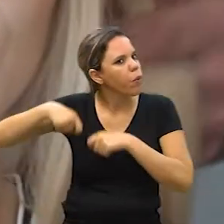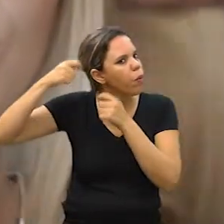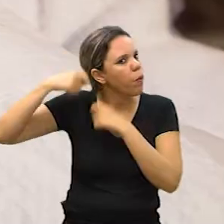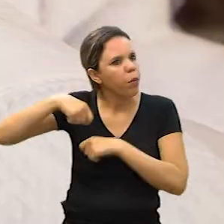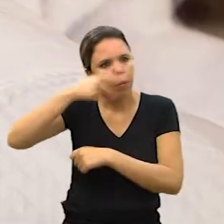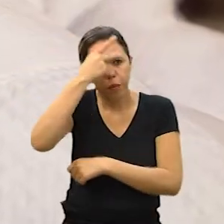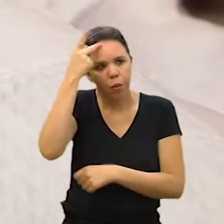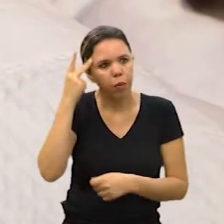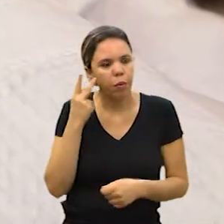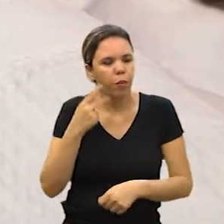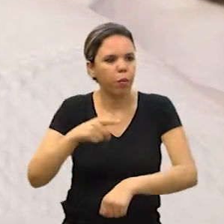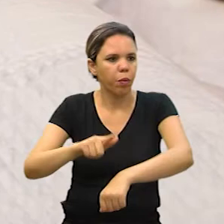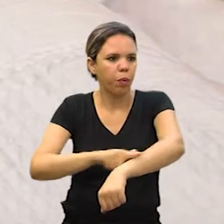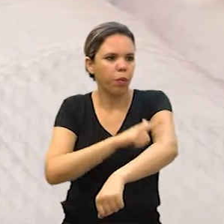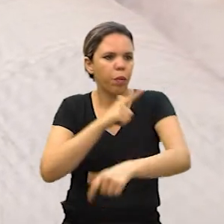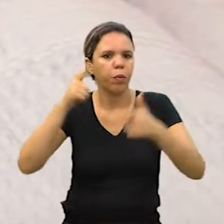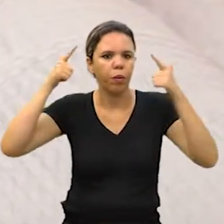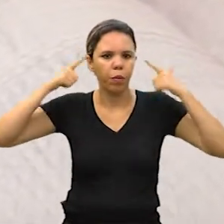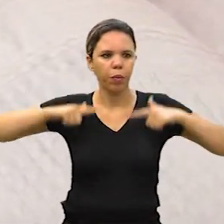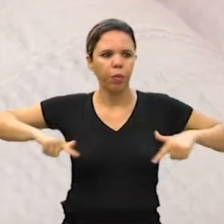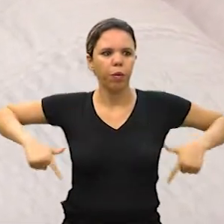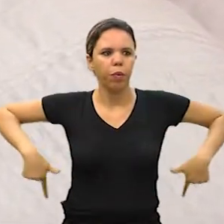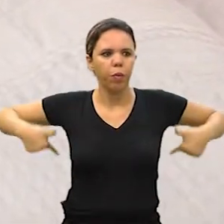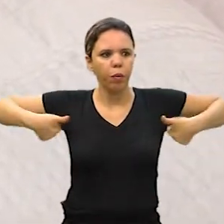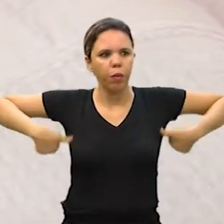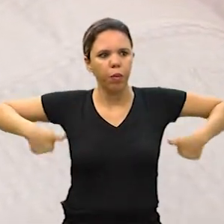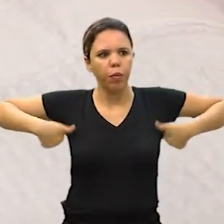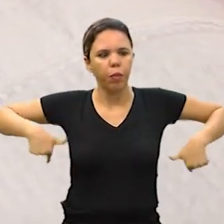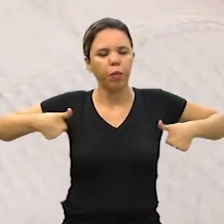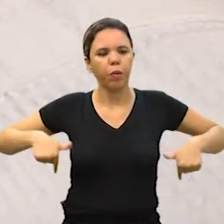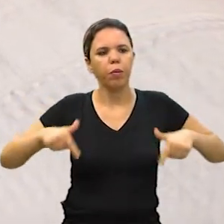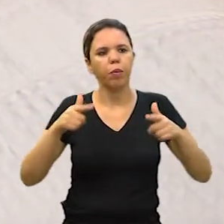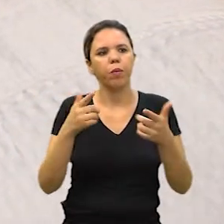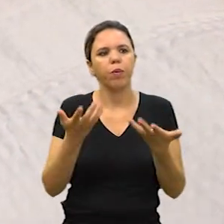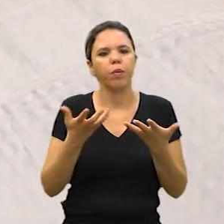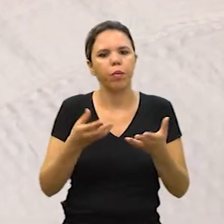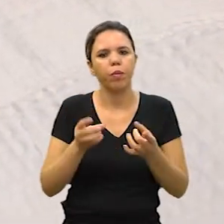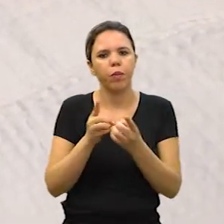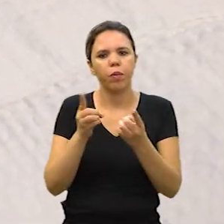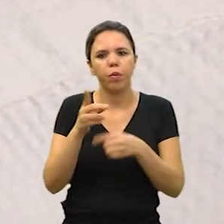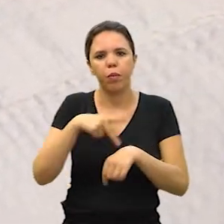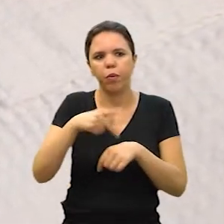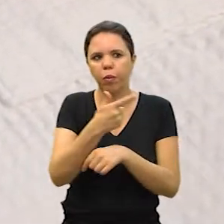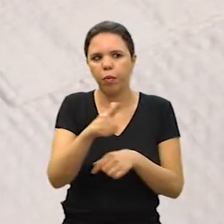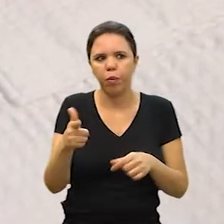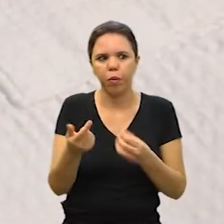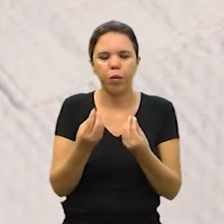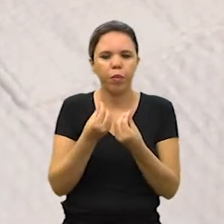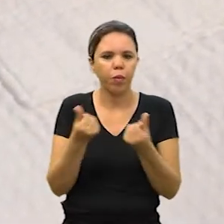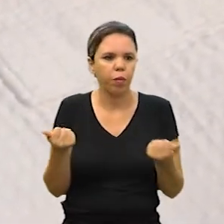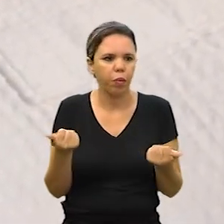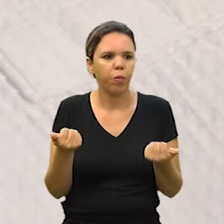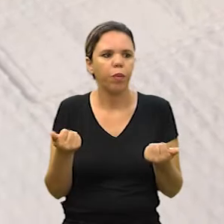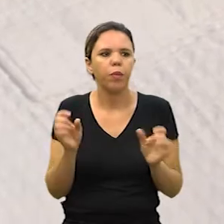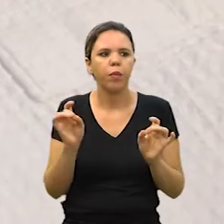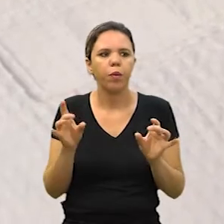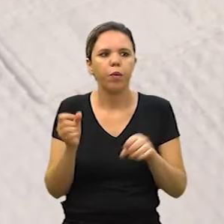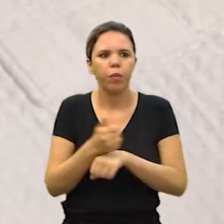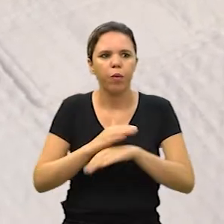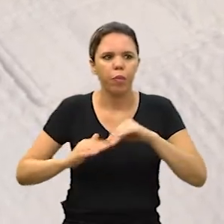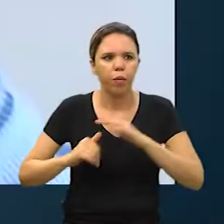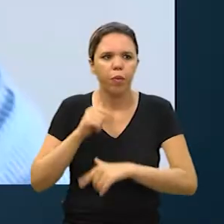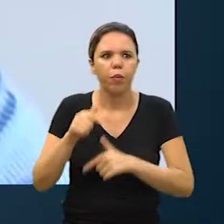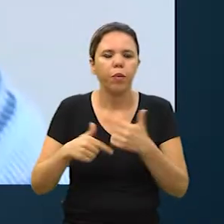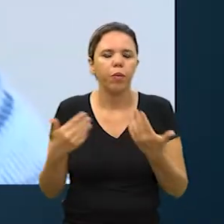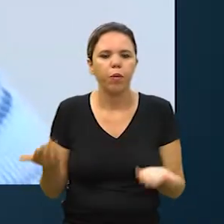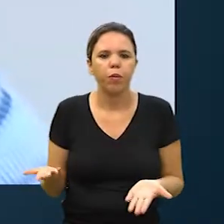que depiladores, enfim. Então, a gente quer levar aquele serviço para um país que não tem aquela qualidade ou aquele tipo de